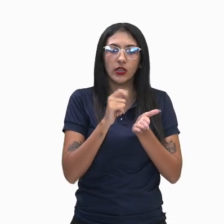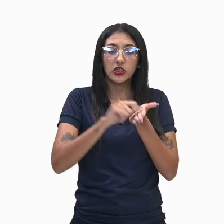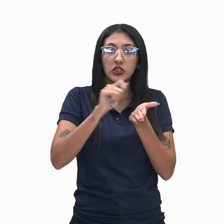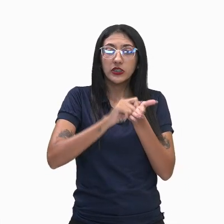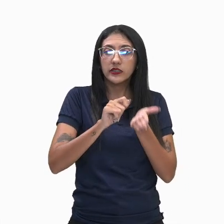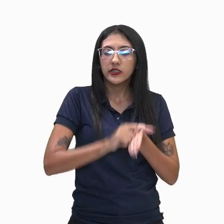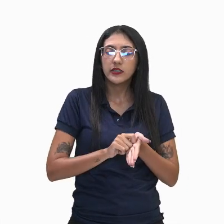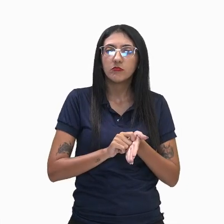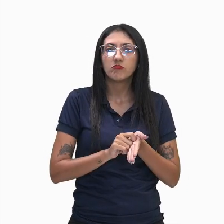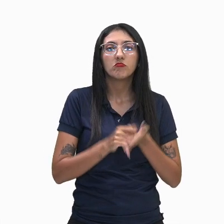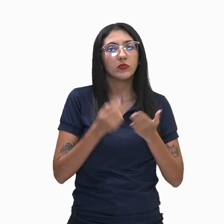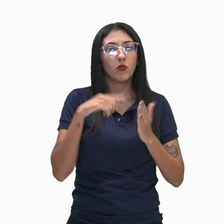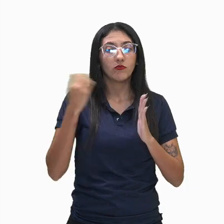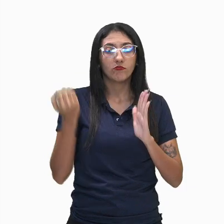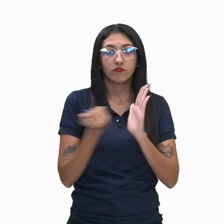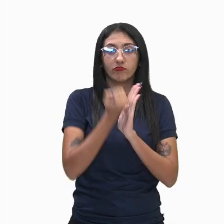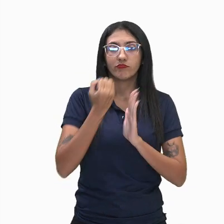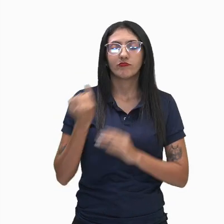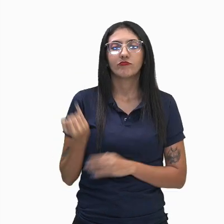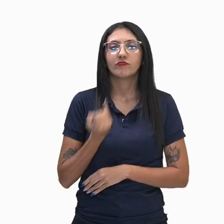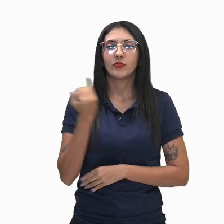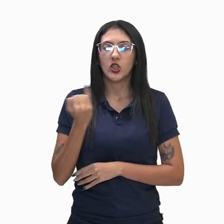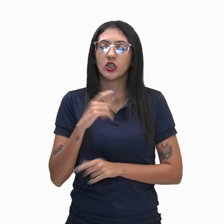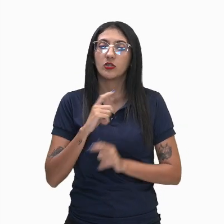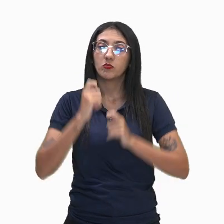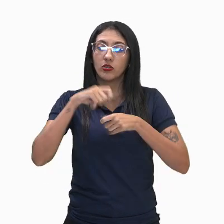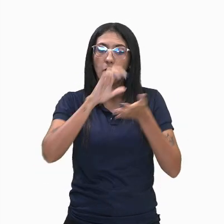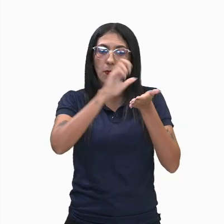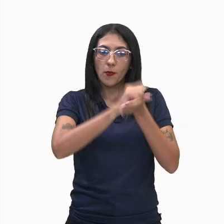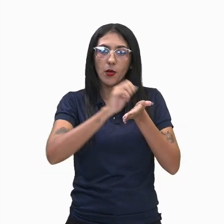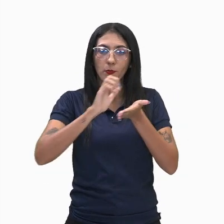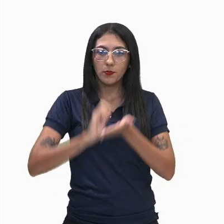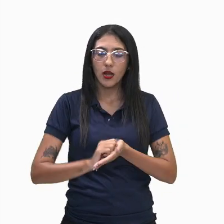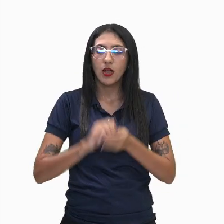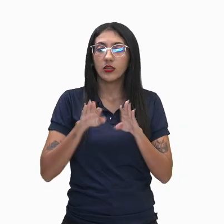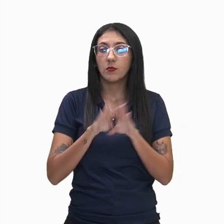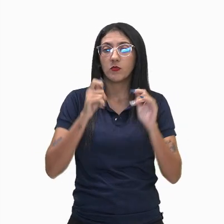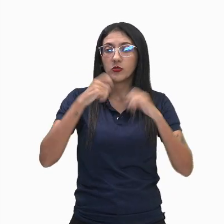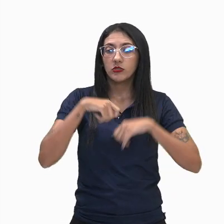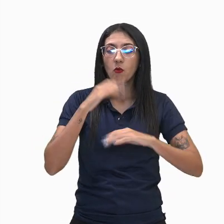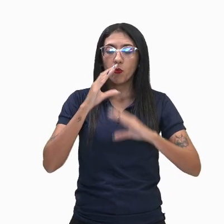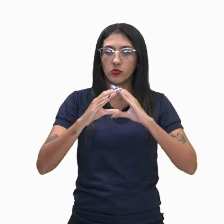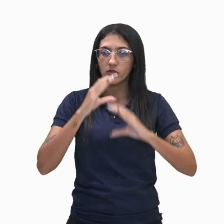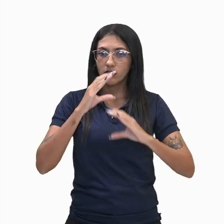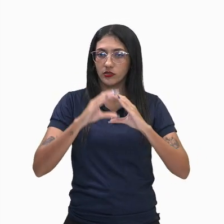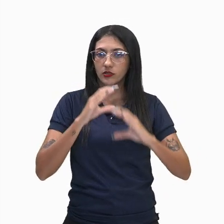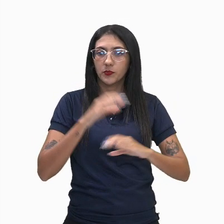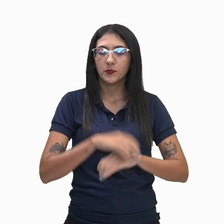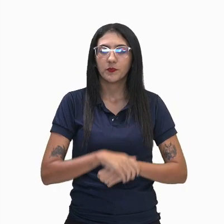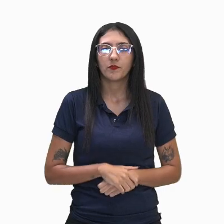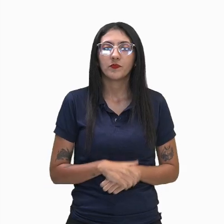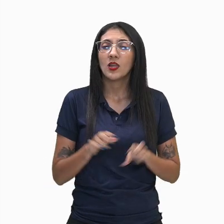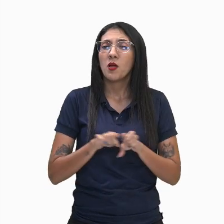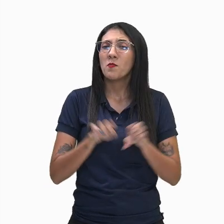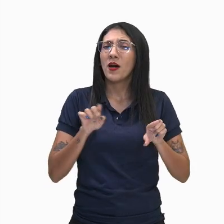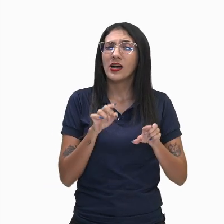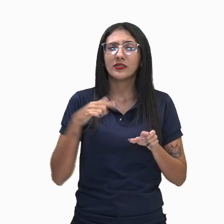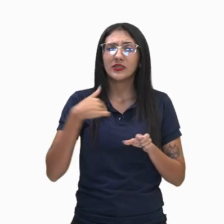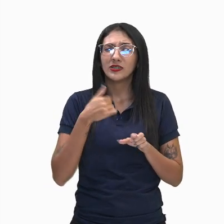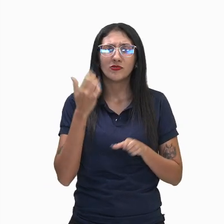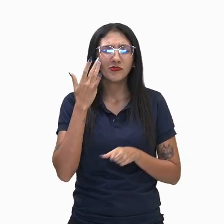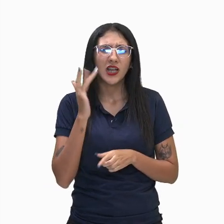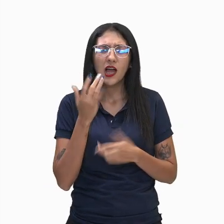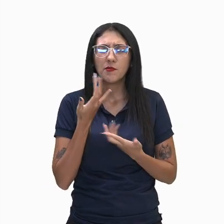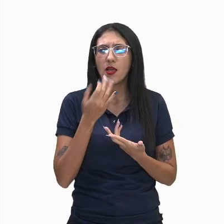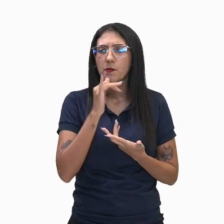para a humanidade, pois permitiu o registro e a transmissão de acontecimentos, mas não se sabe com precisão o